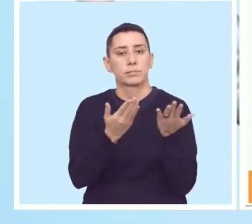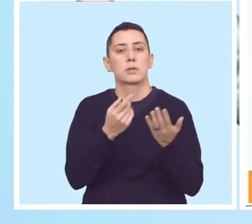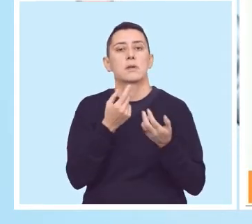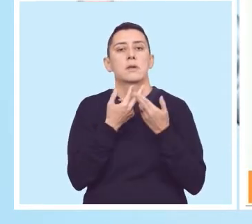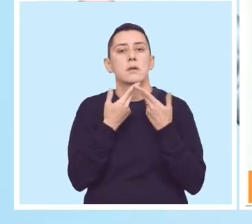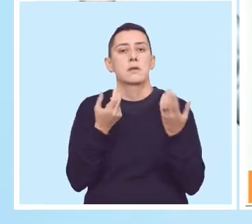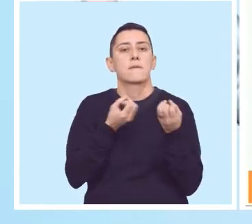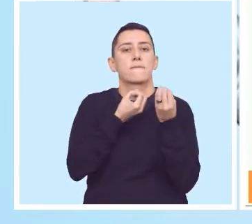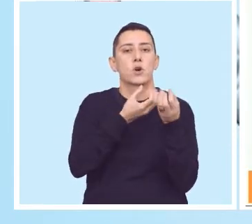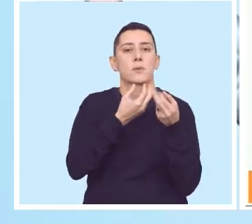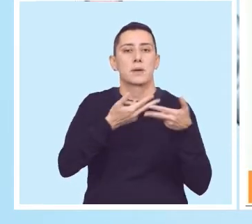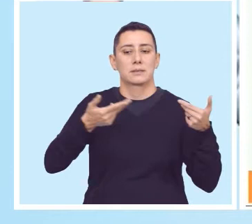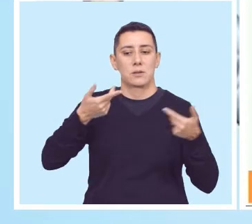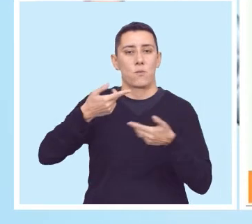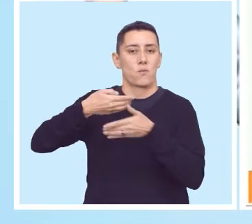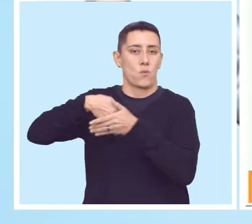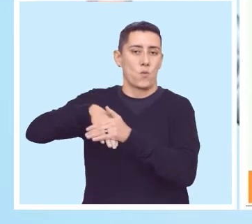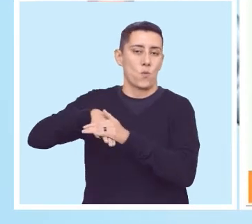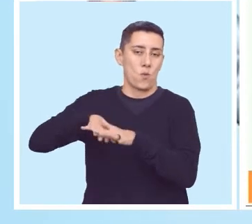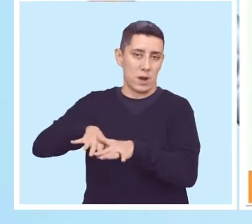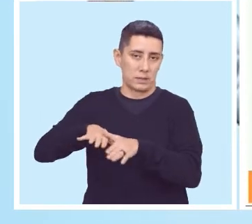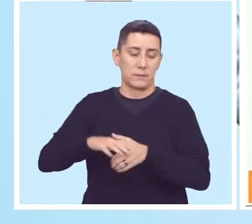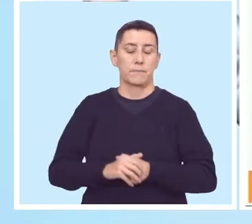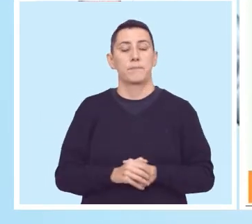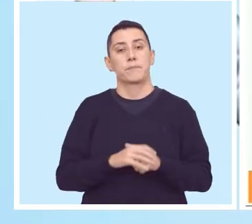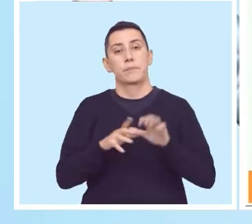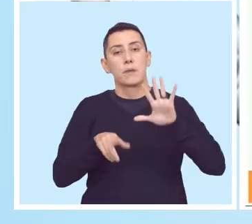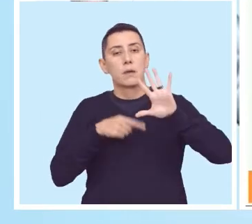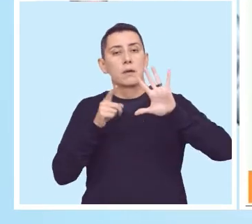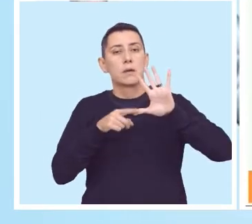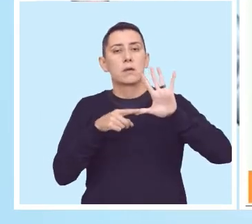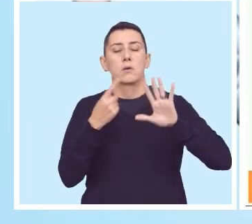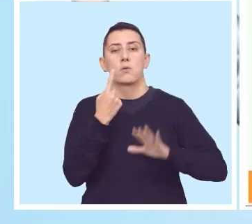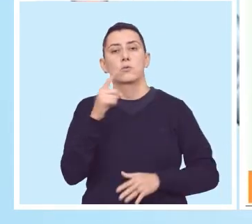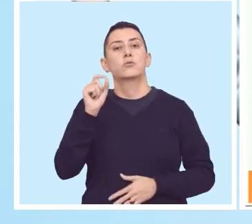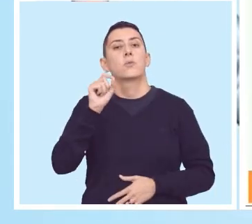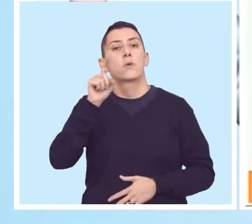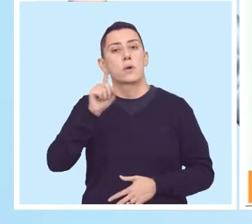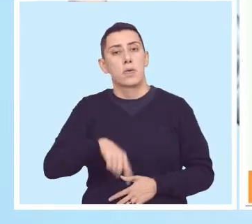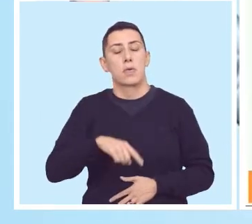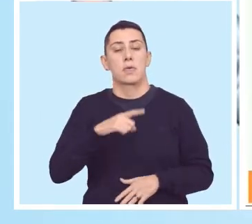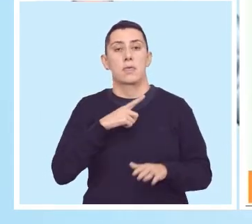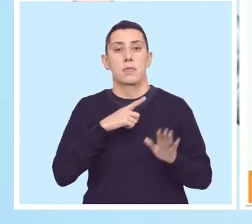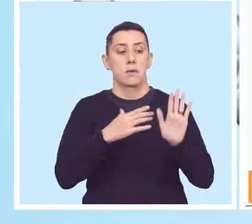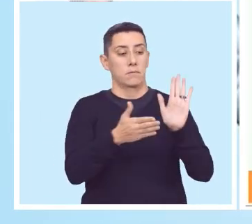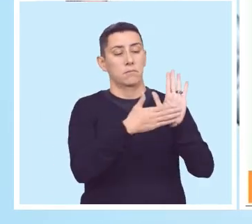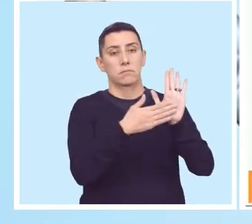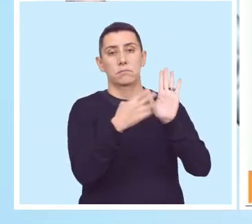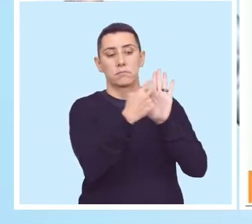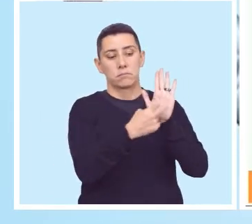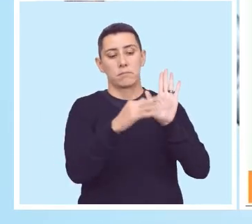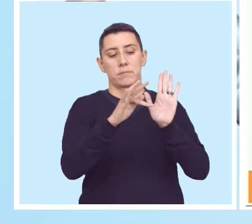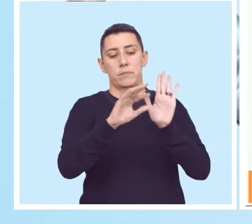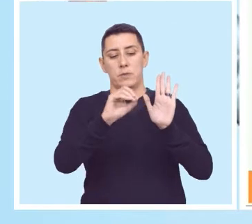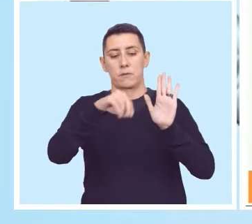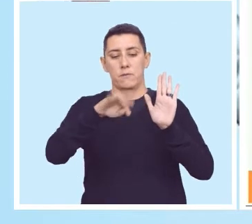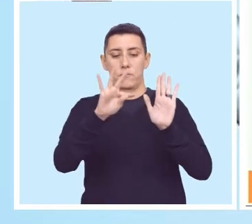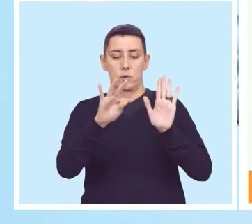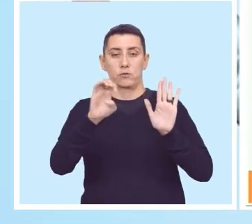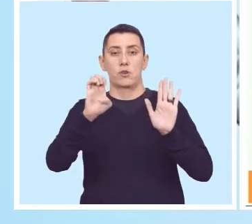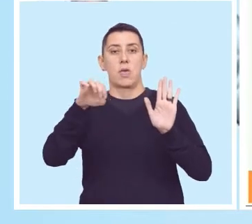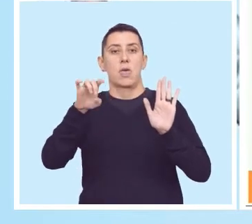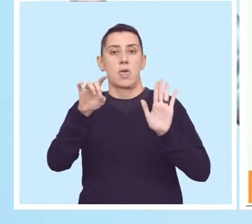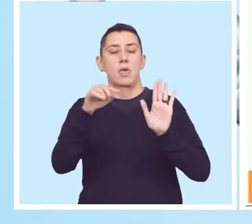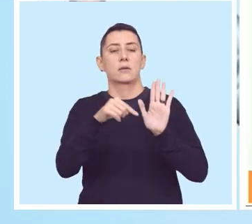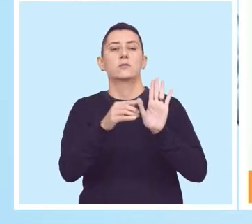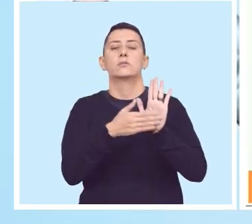para a plataforma. E por último, a última parte ela é constituída pelo front-end. Front-end é o local, é o meio em que o usuário